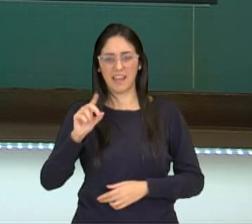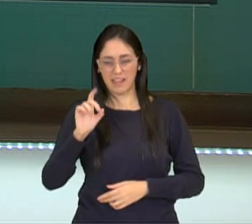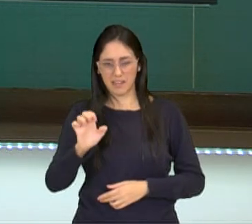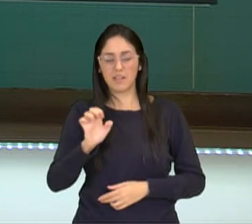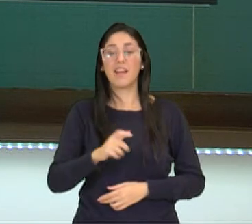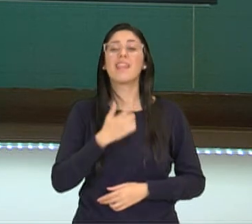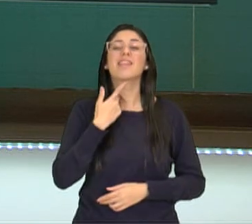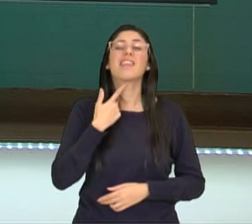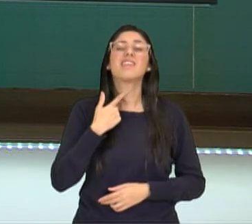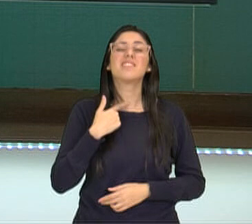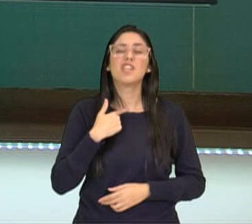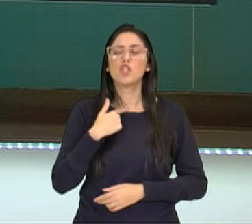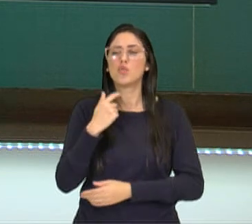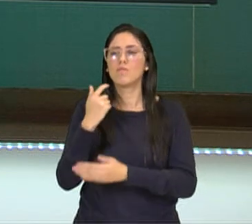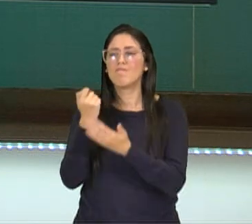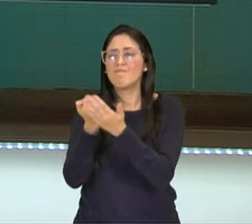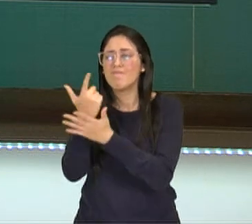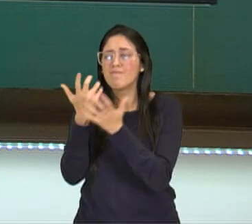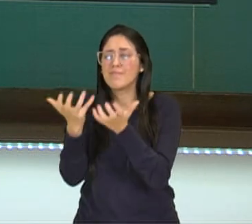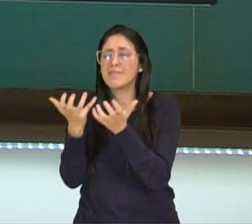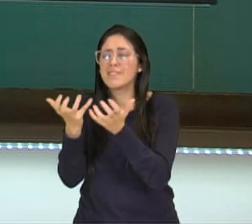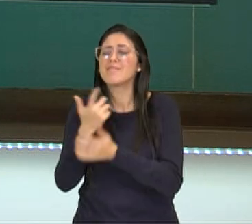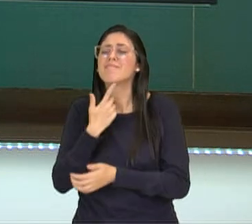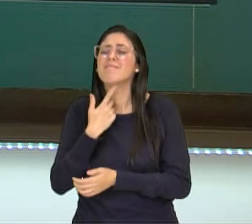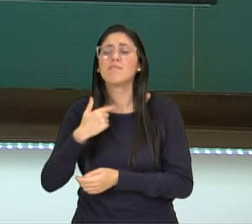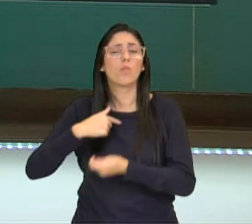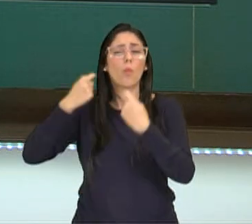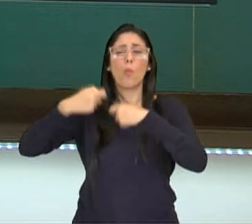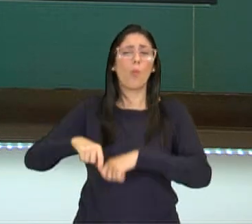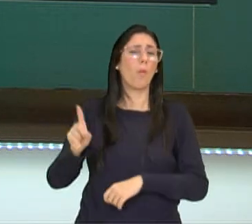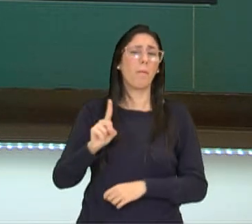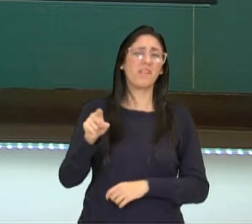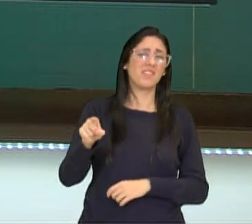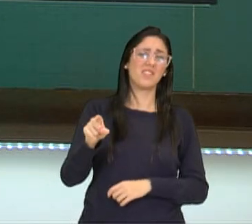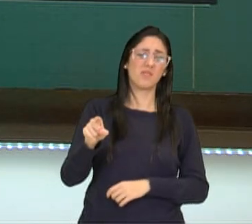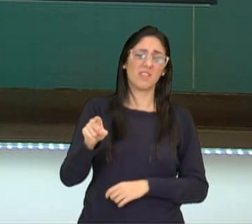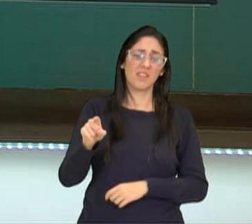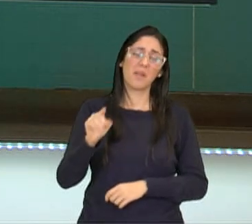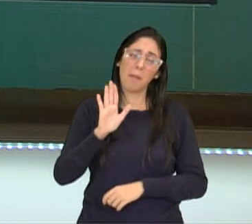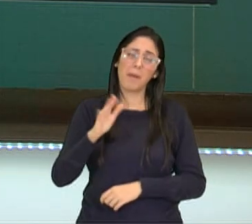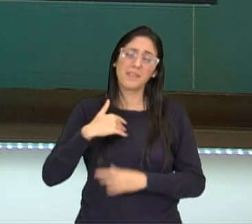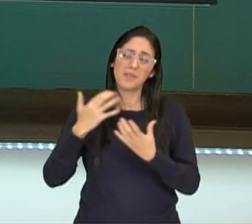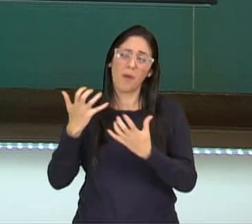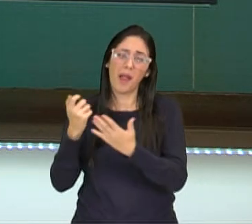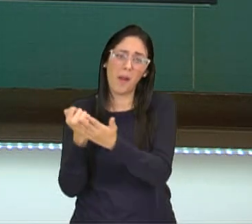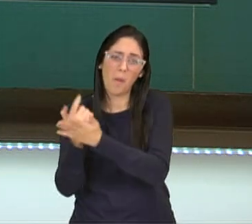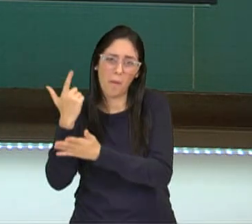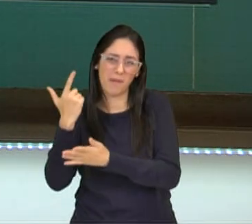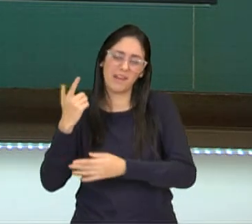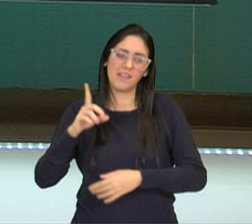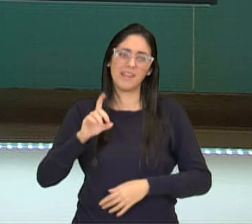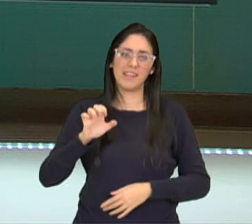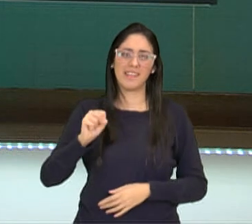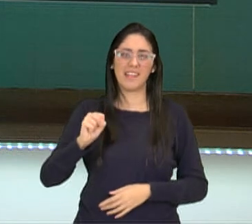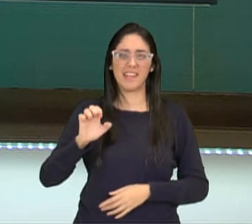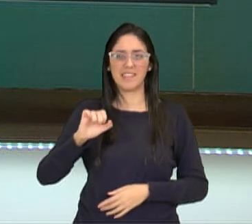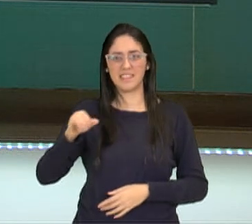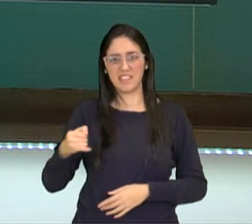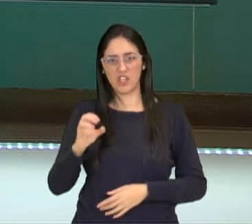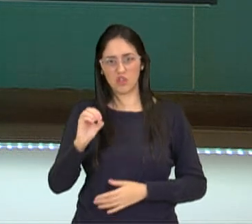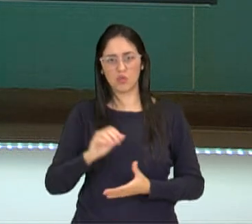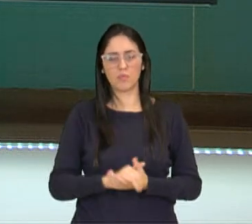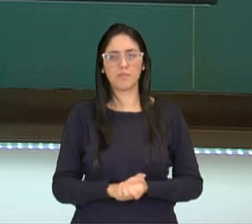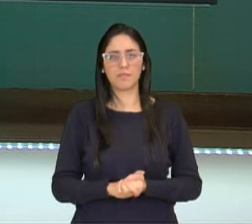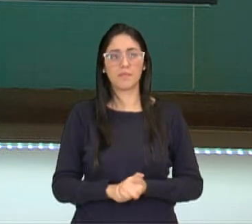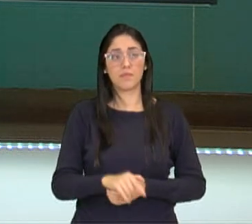gente quer ter, mas não há uma necessidade extrema naquele momento específico que a gente está falando. Na hora